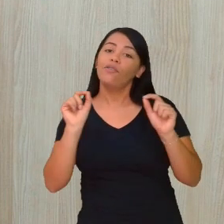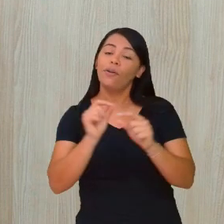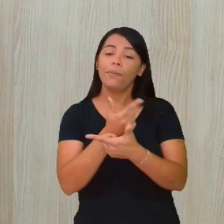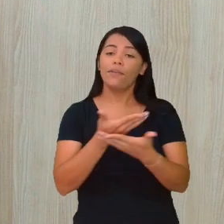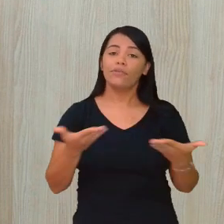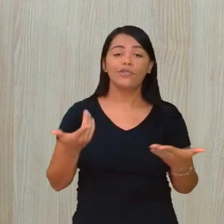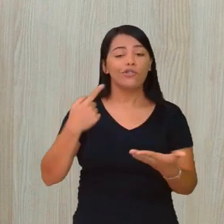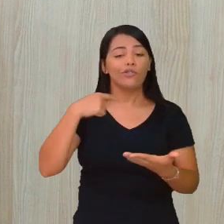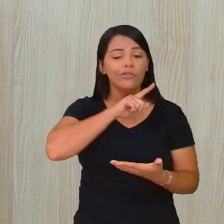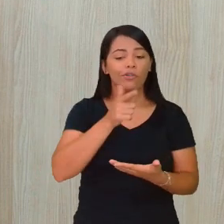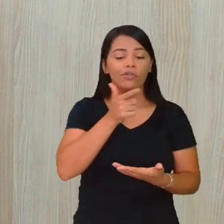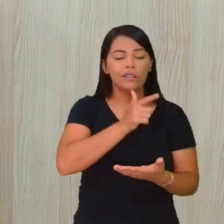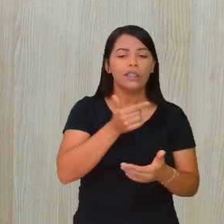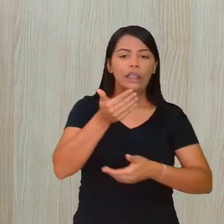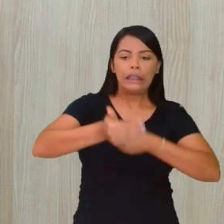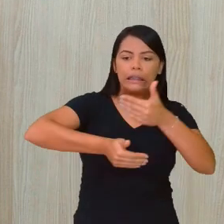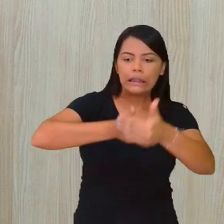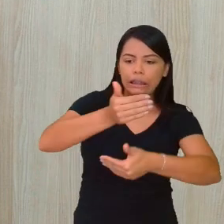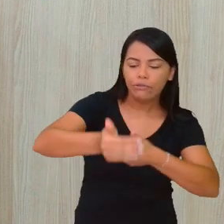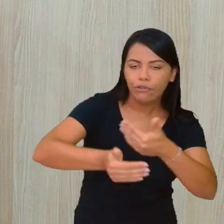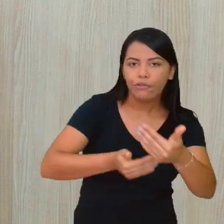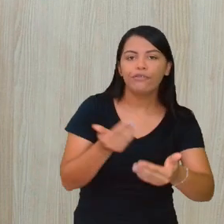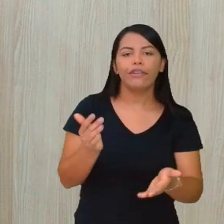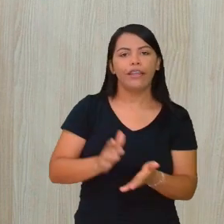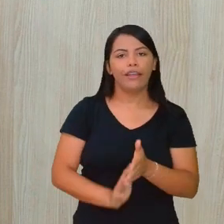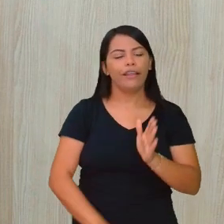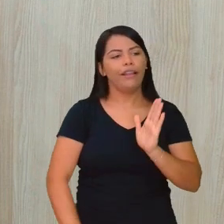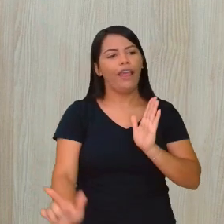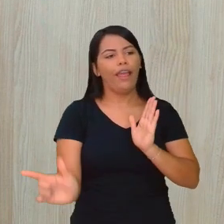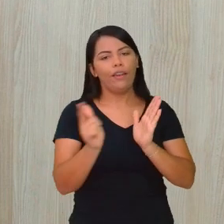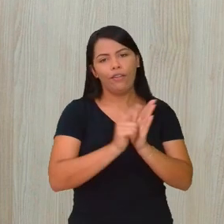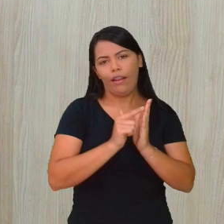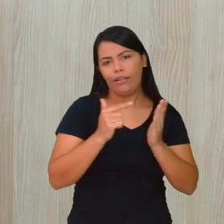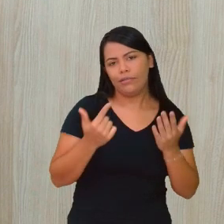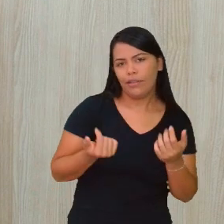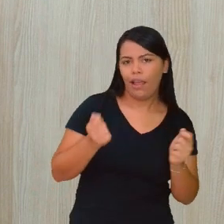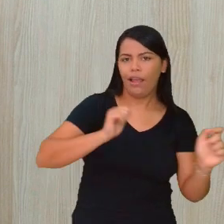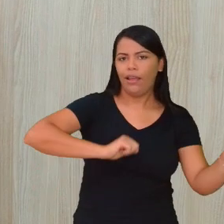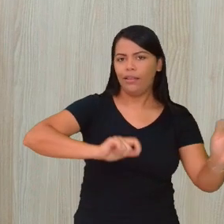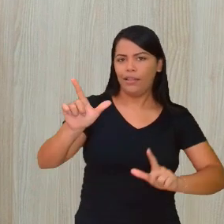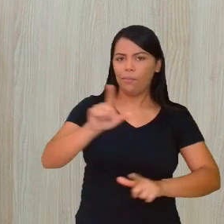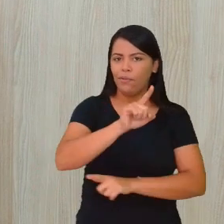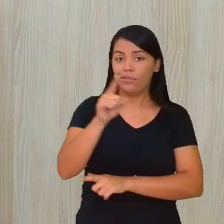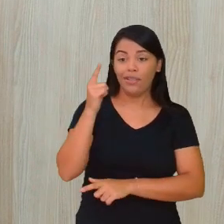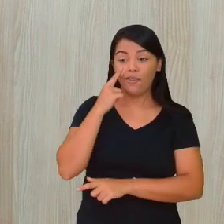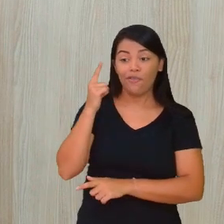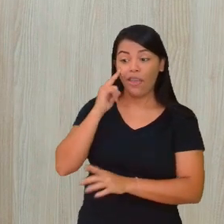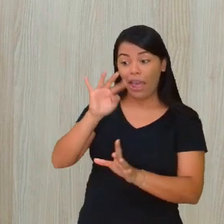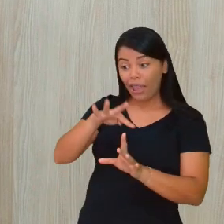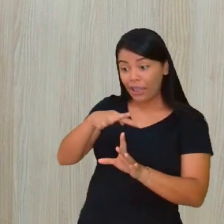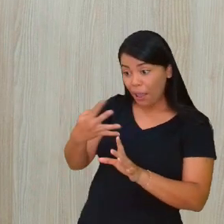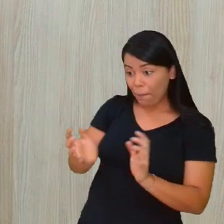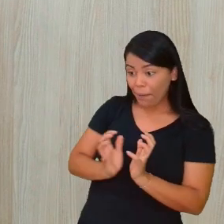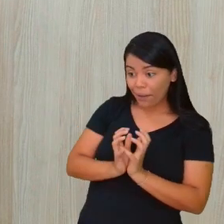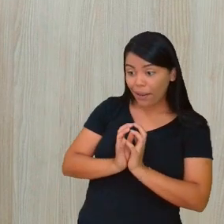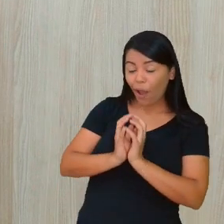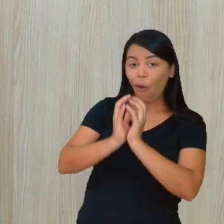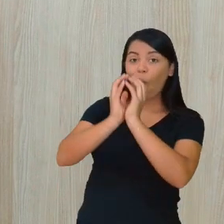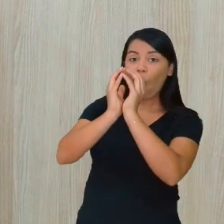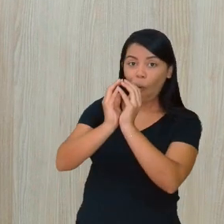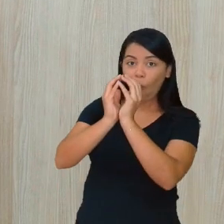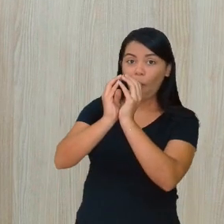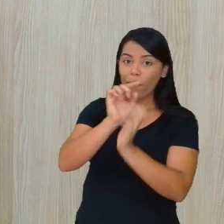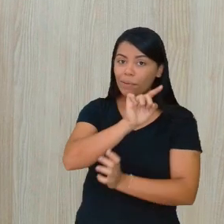consigam desenvolver aí nos telejornais. Olha aí, você observa aí a tabela da Copa. Ela inclusive já foi uma aula de Tânia